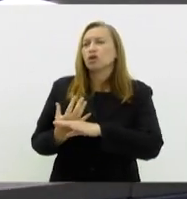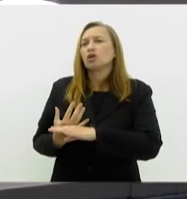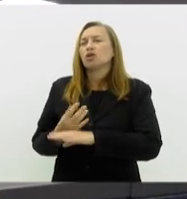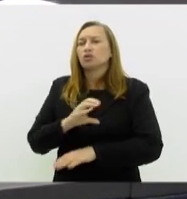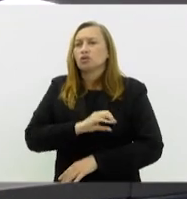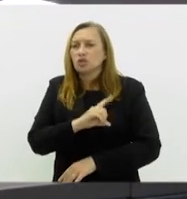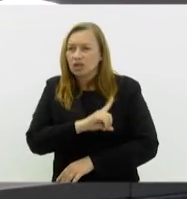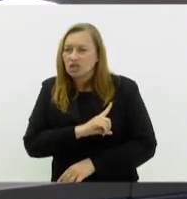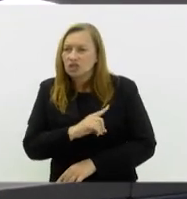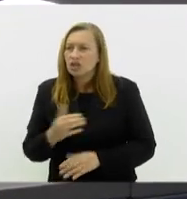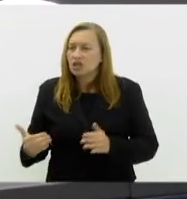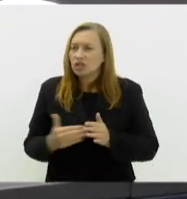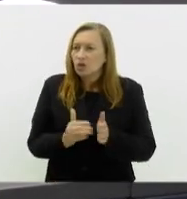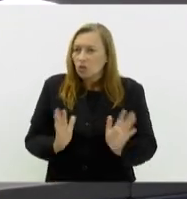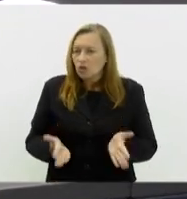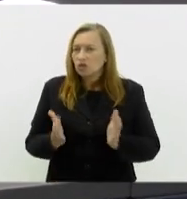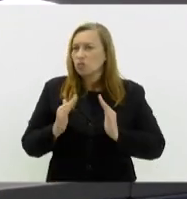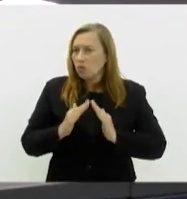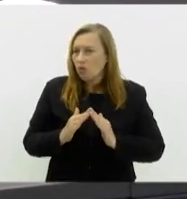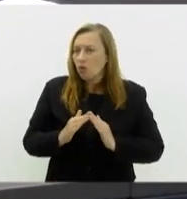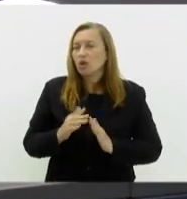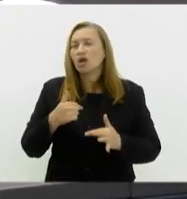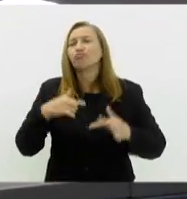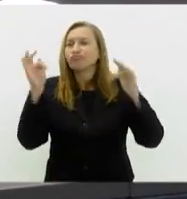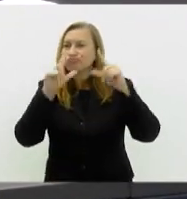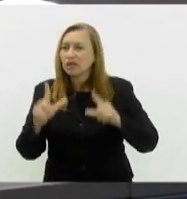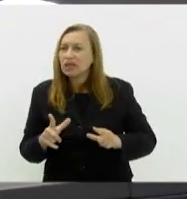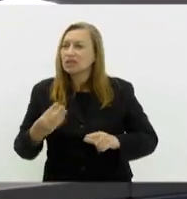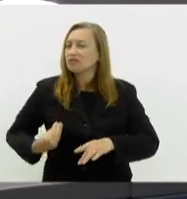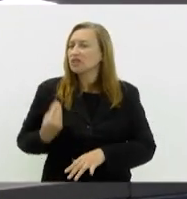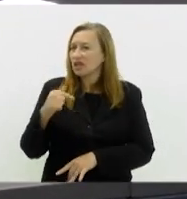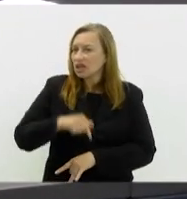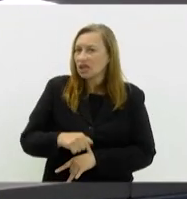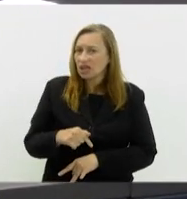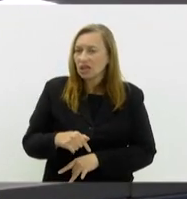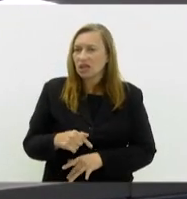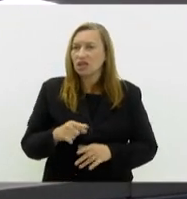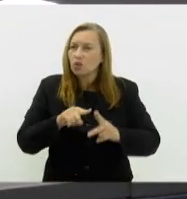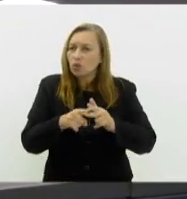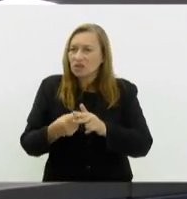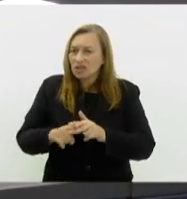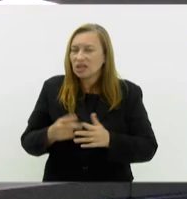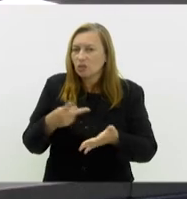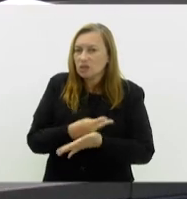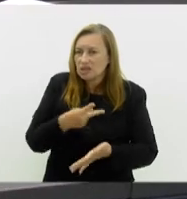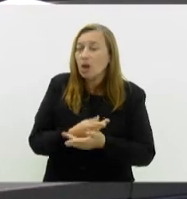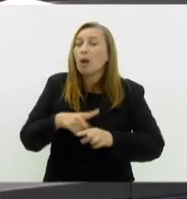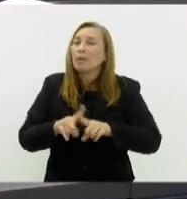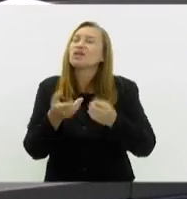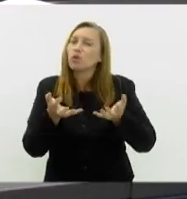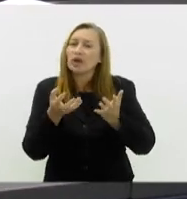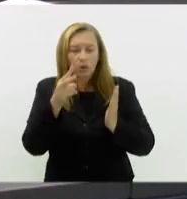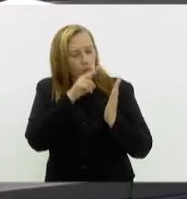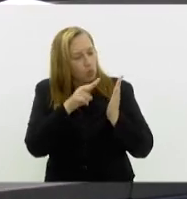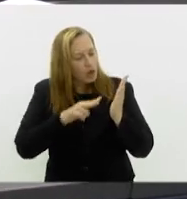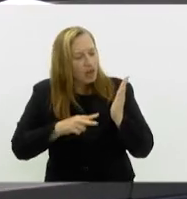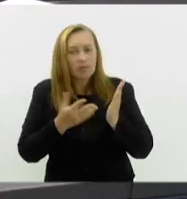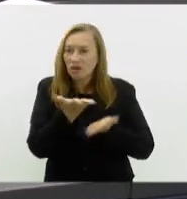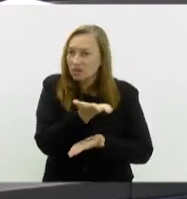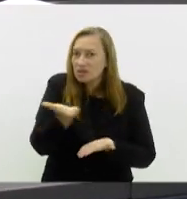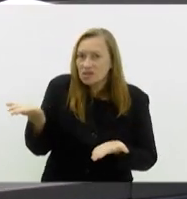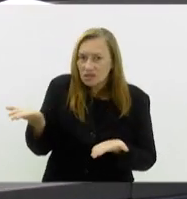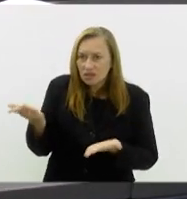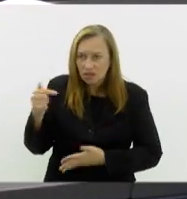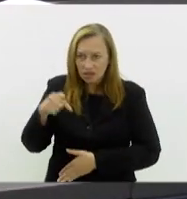hoje eh fico muito contente de poder estar aqui realmente reparar injustiça mas eu quero ler para vossas excelências para todos